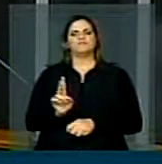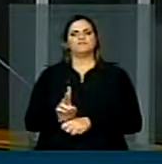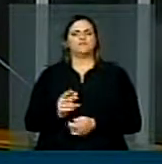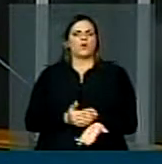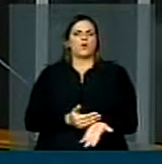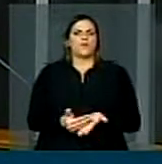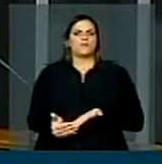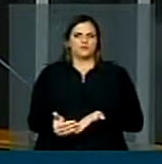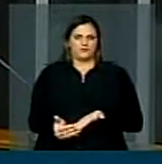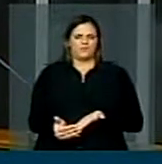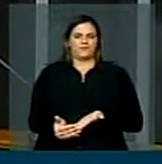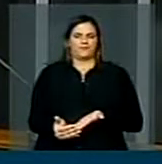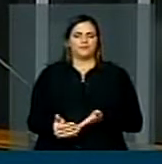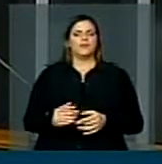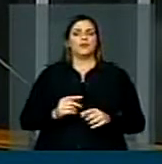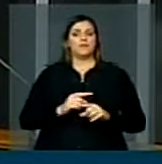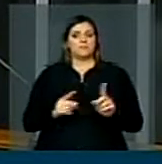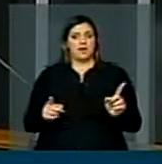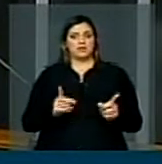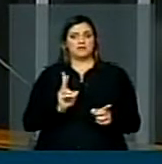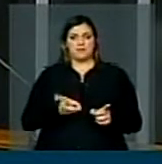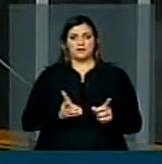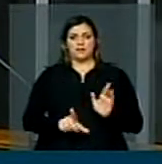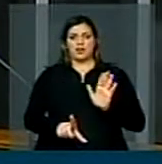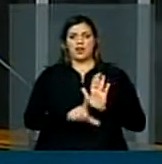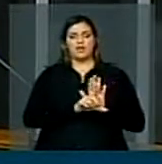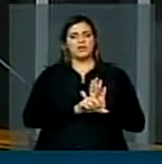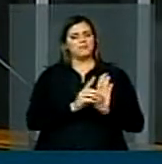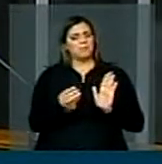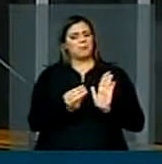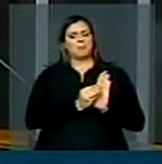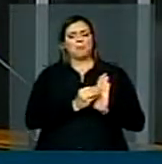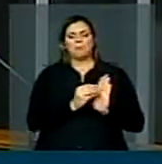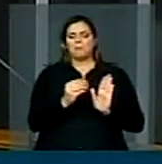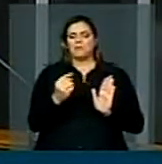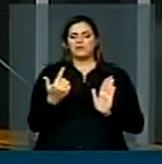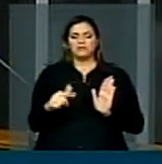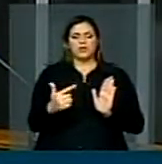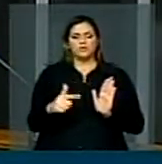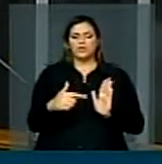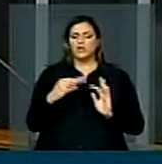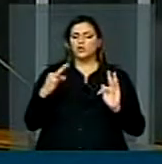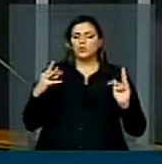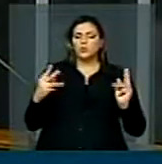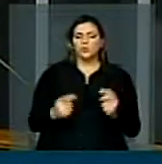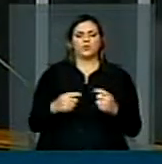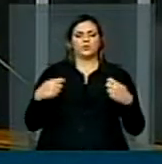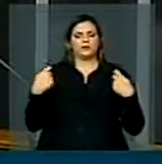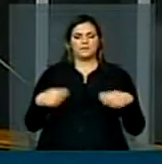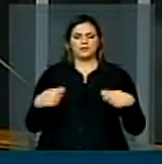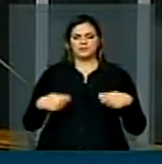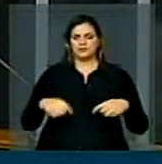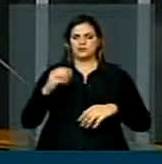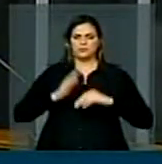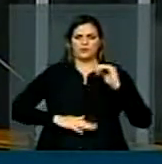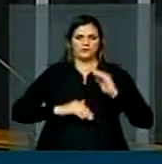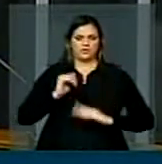No entanto, a referida lei não contemplou na sua totalidade as necessidades destes